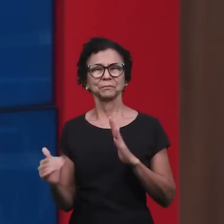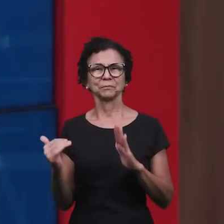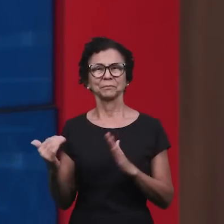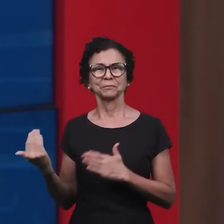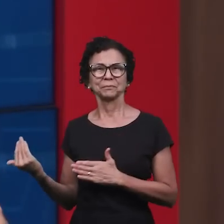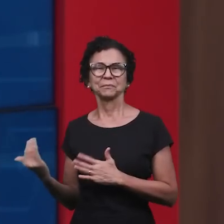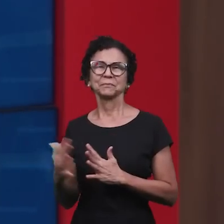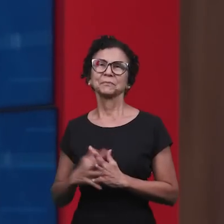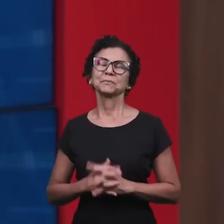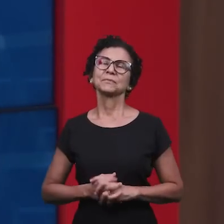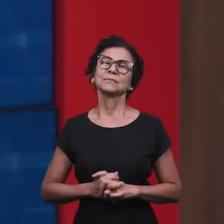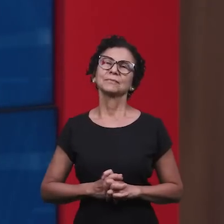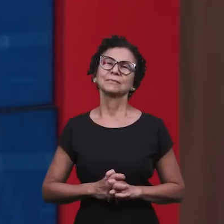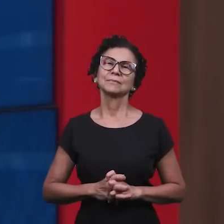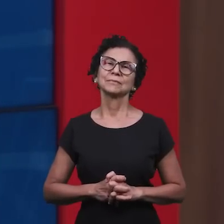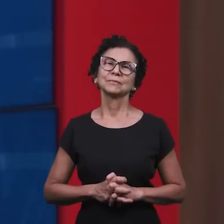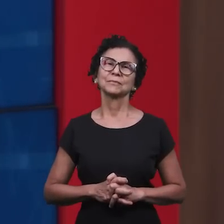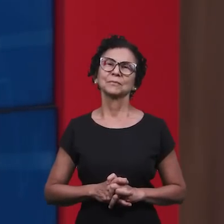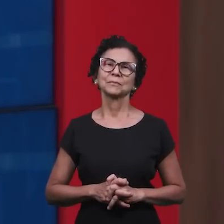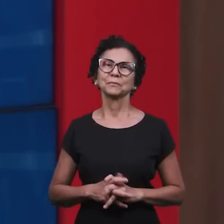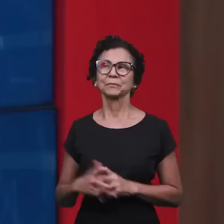e-mail